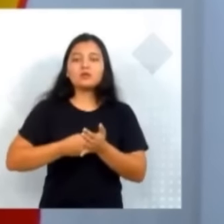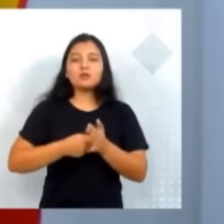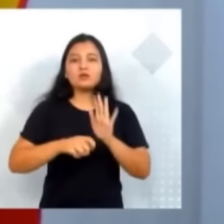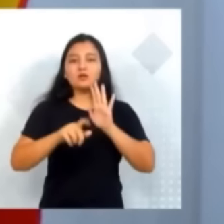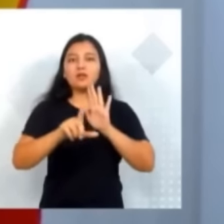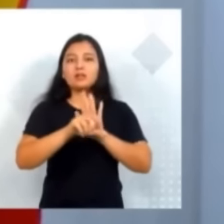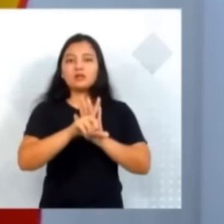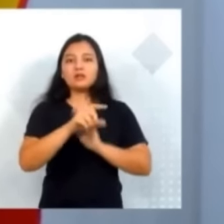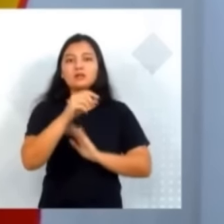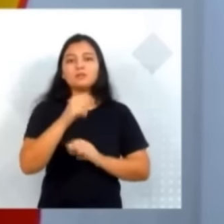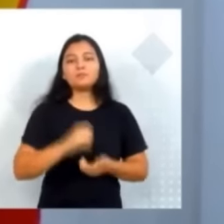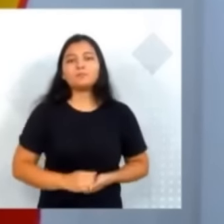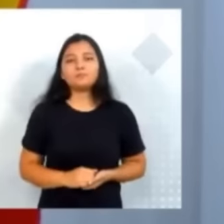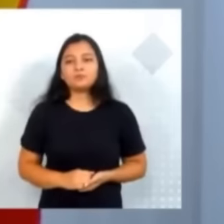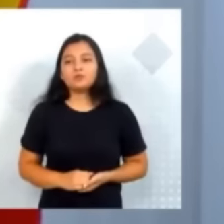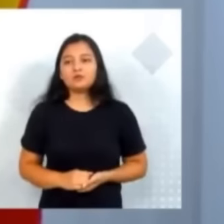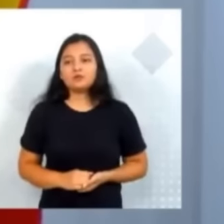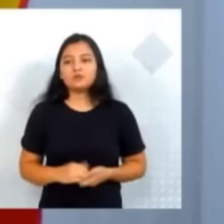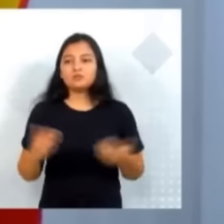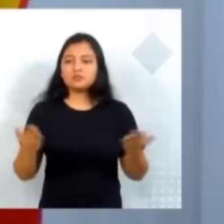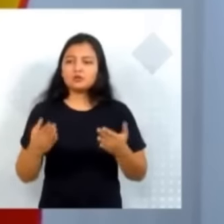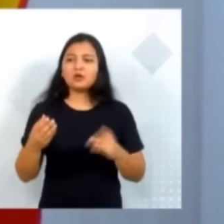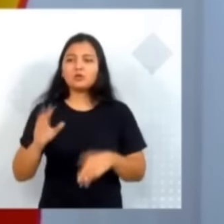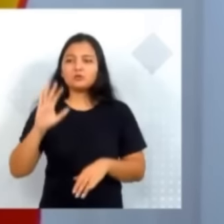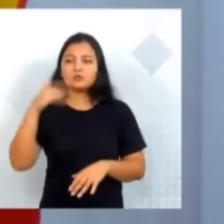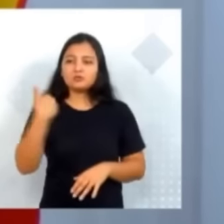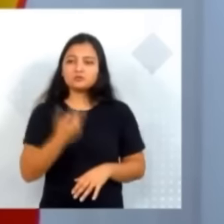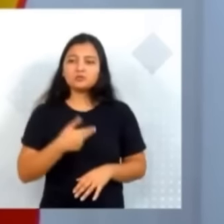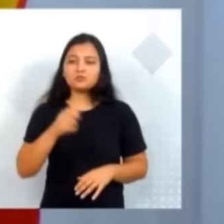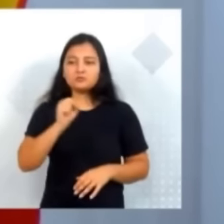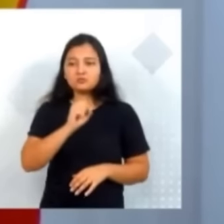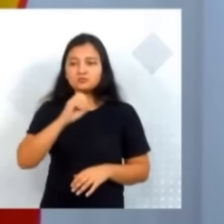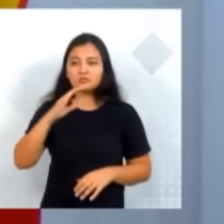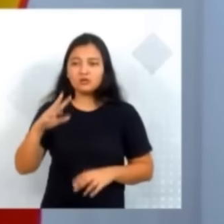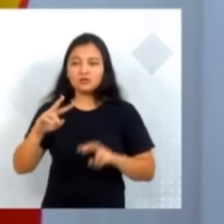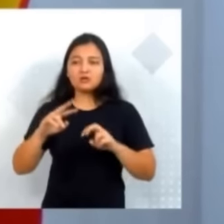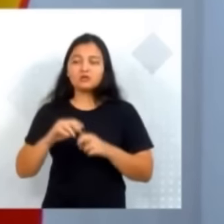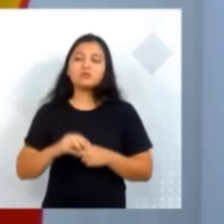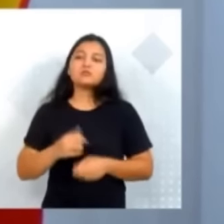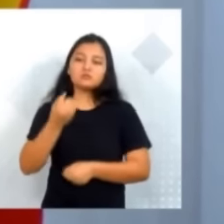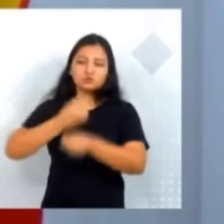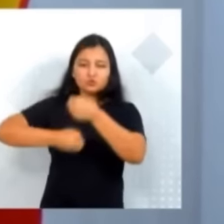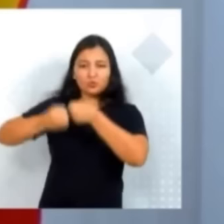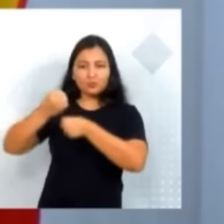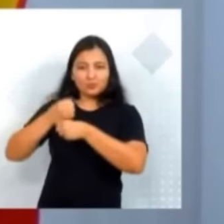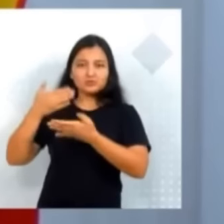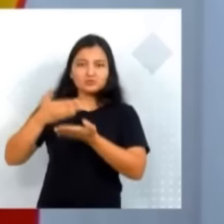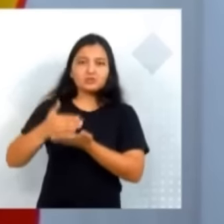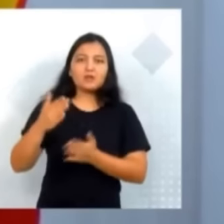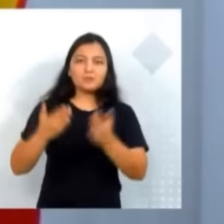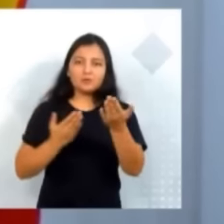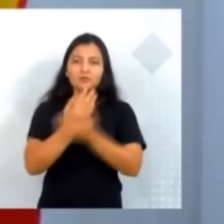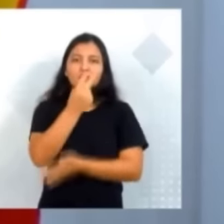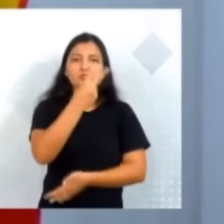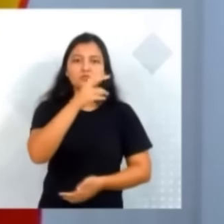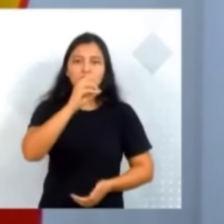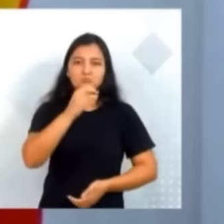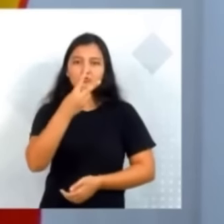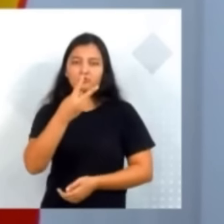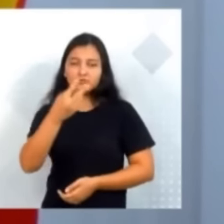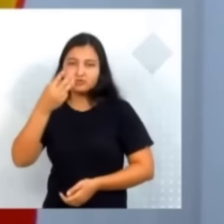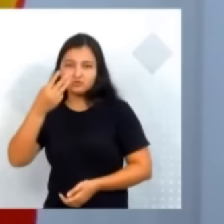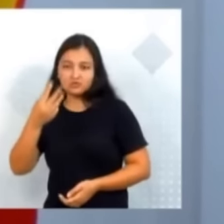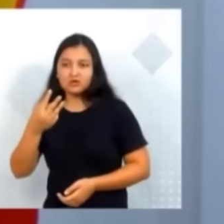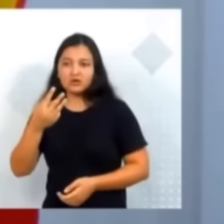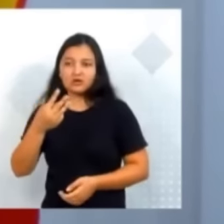18.637, já vigente no nosso estado de Santa Catarina, desde o ano passado, aprovada em 2023 e também